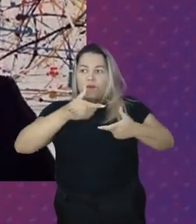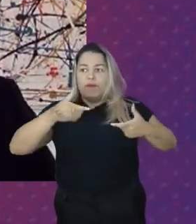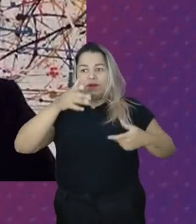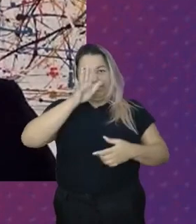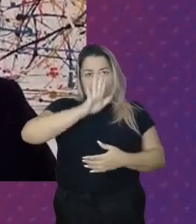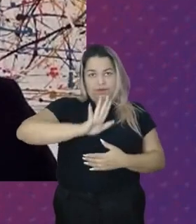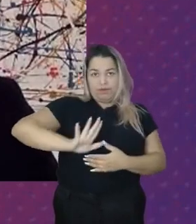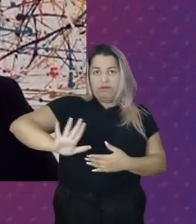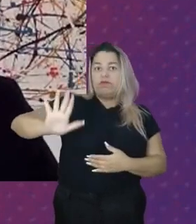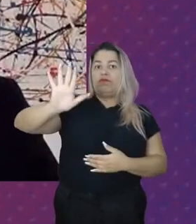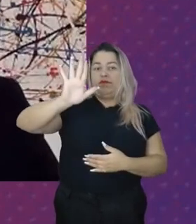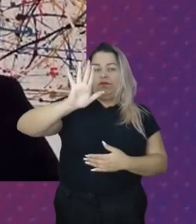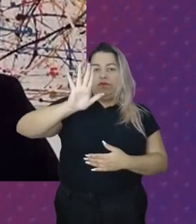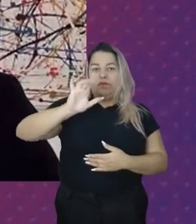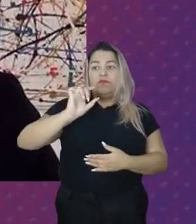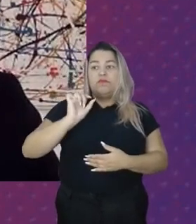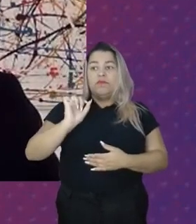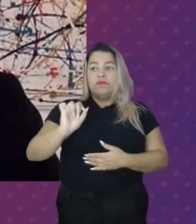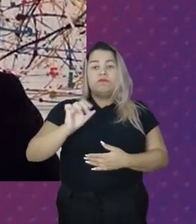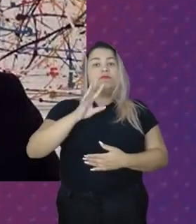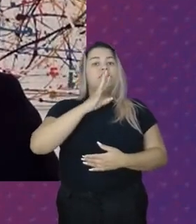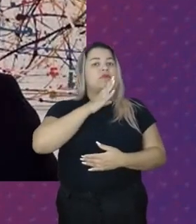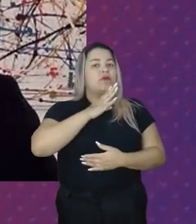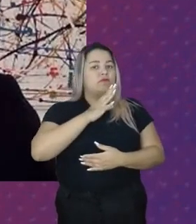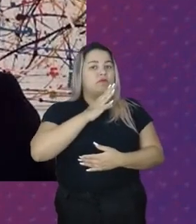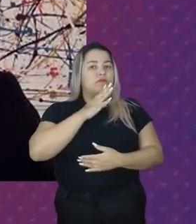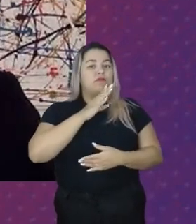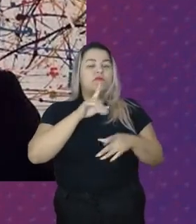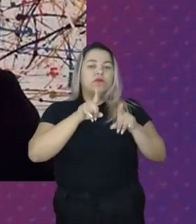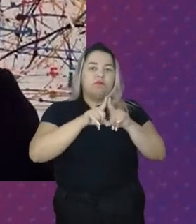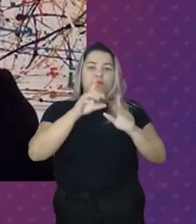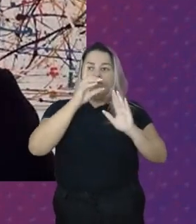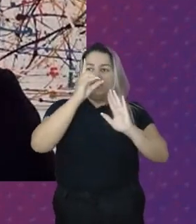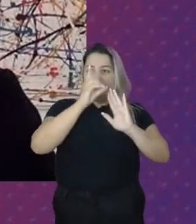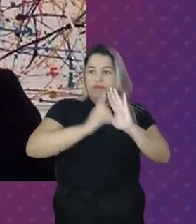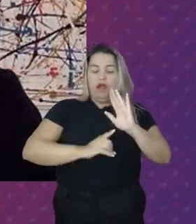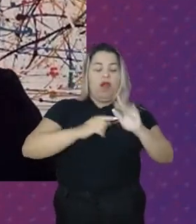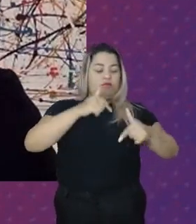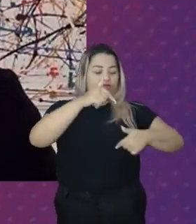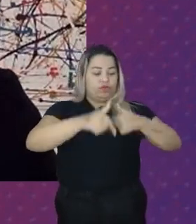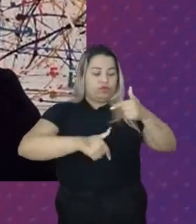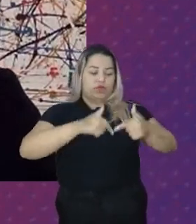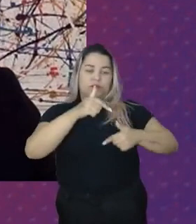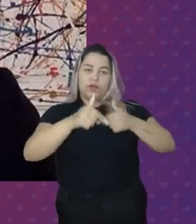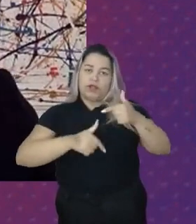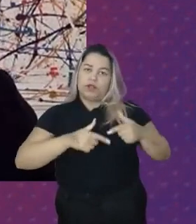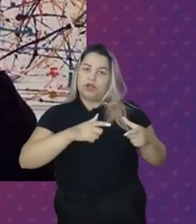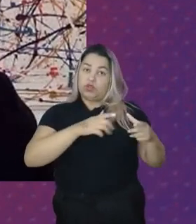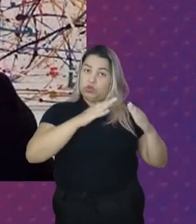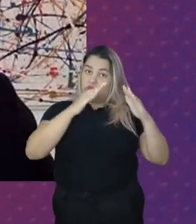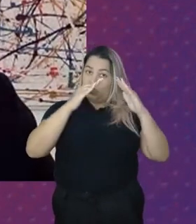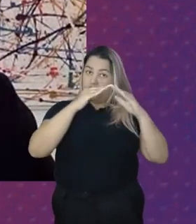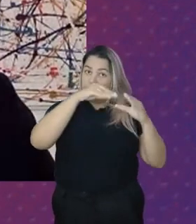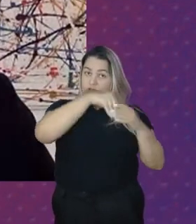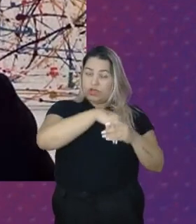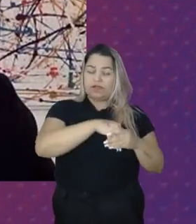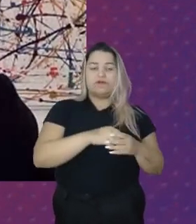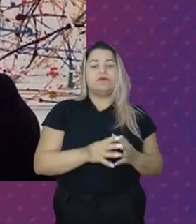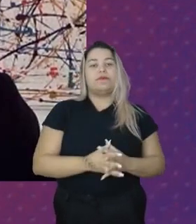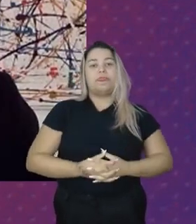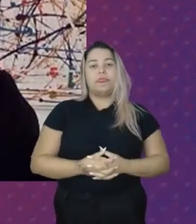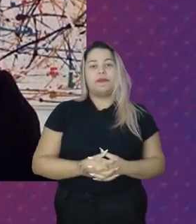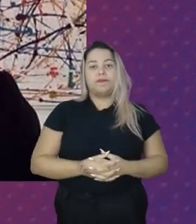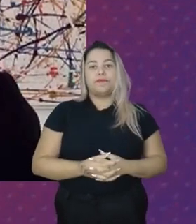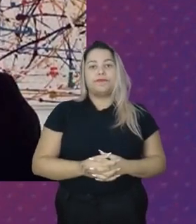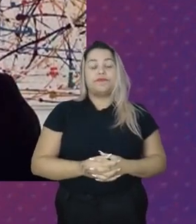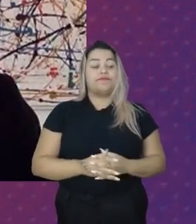nacional em torno do reconhecimento de direitos às trabalhadoras domésticas. Ela